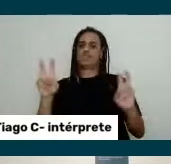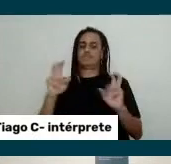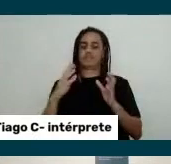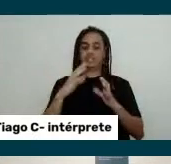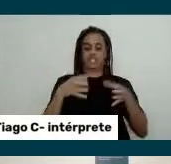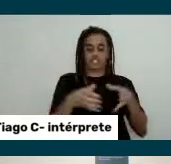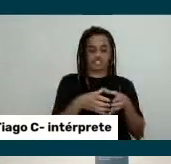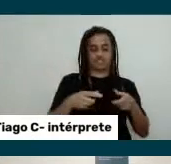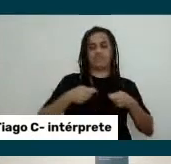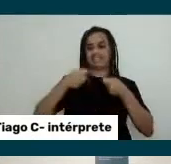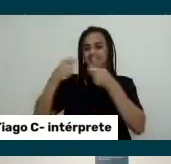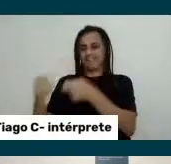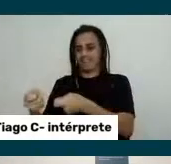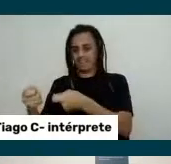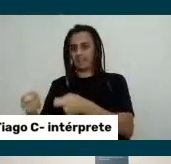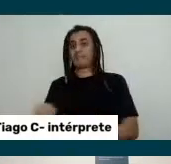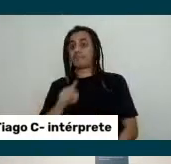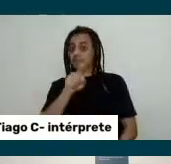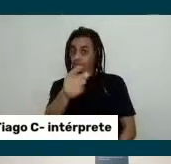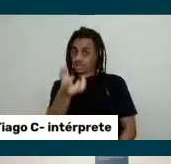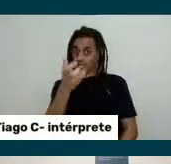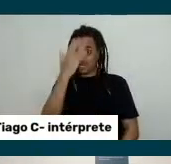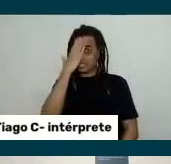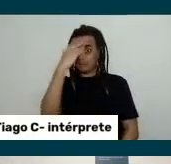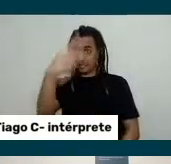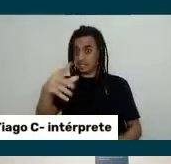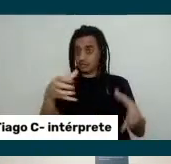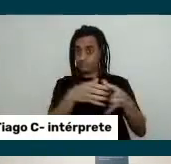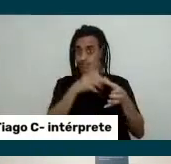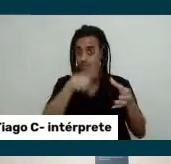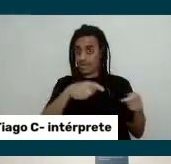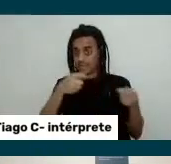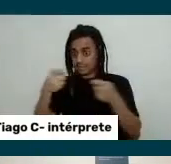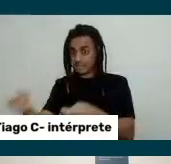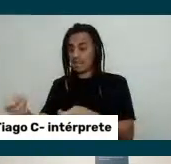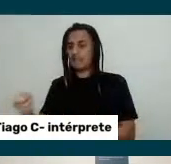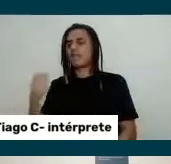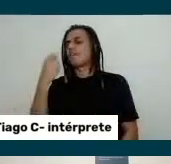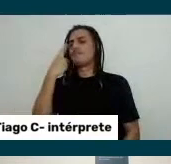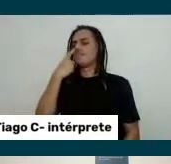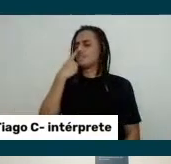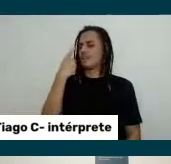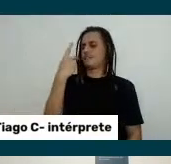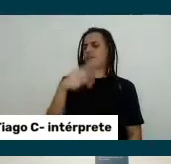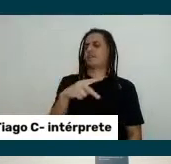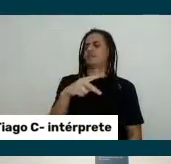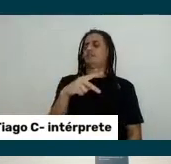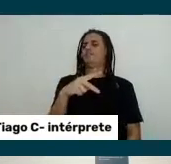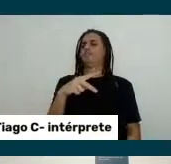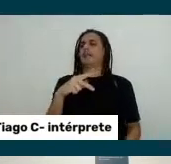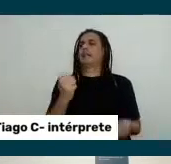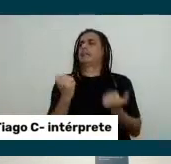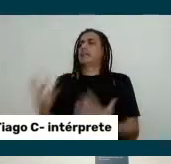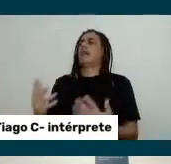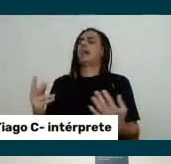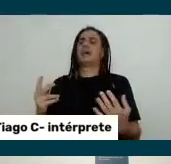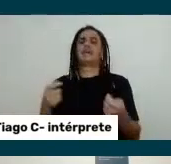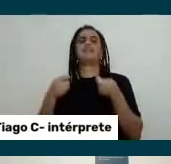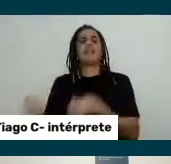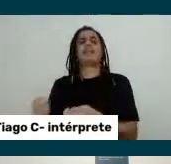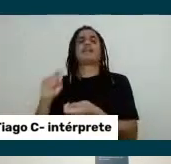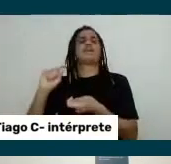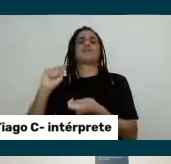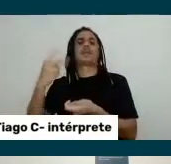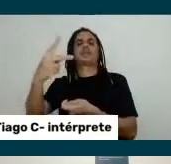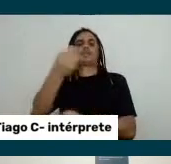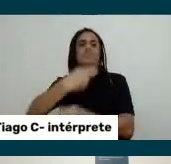entrega, você pode fazer uma pergunta muito simples. Qual é o valor que você entrega para o negócio? Porque num time de entrega, a gente